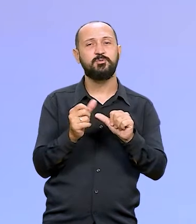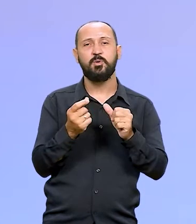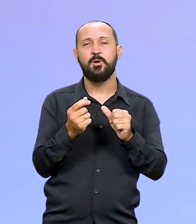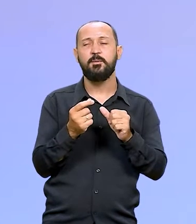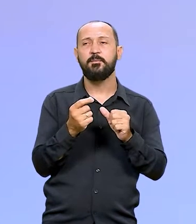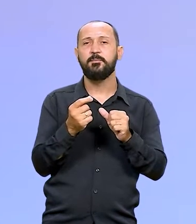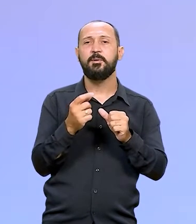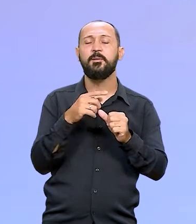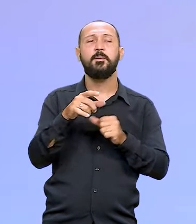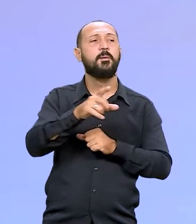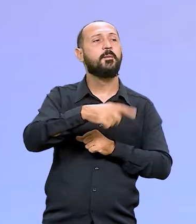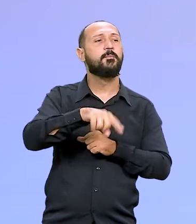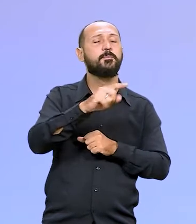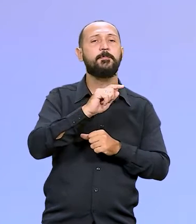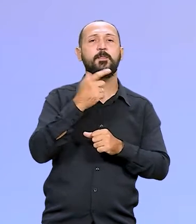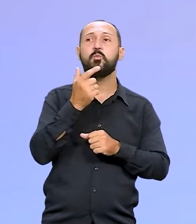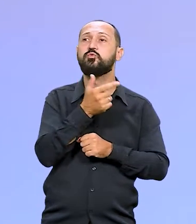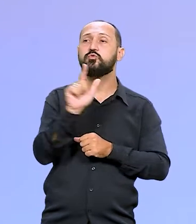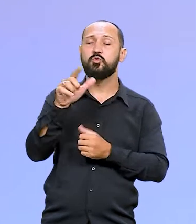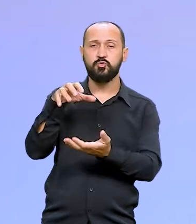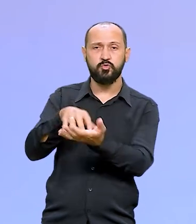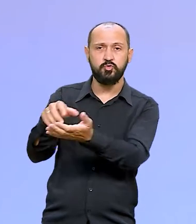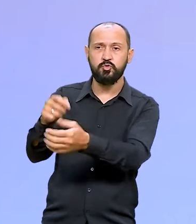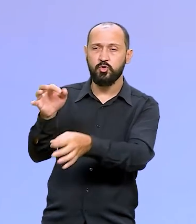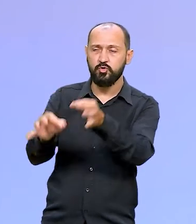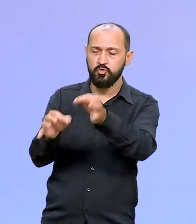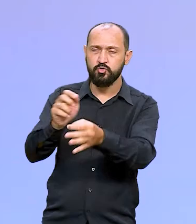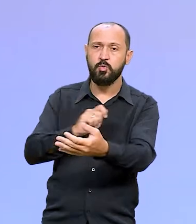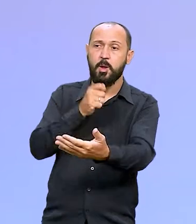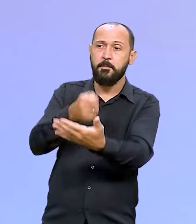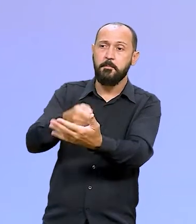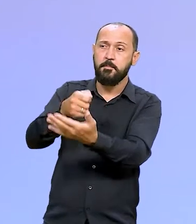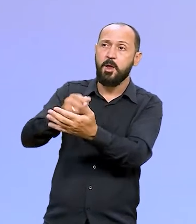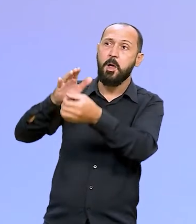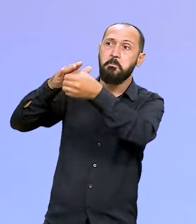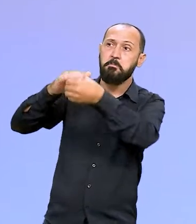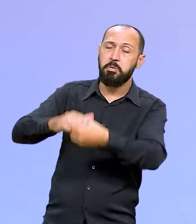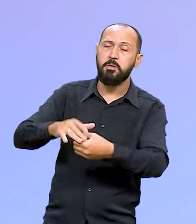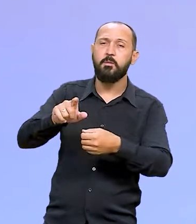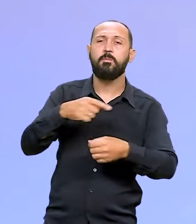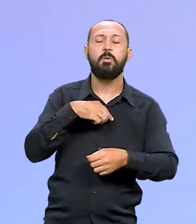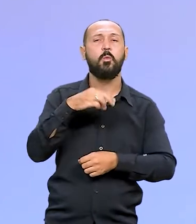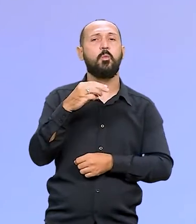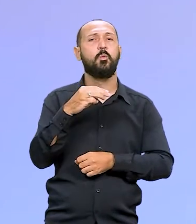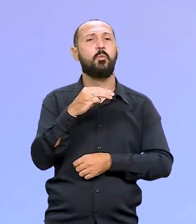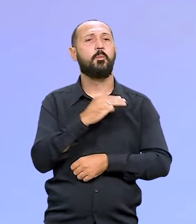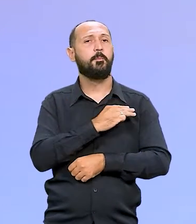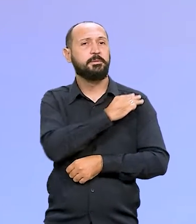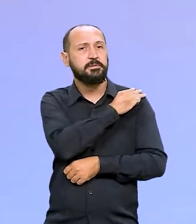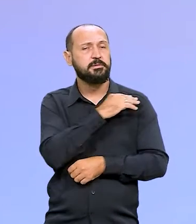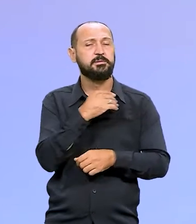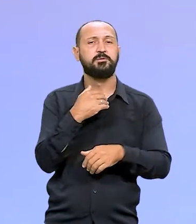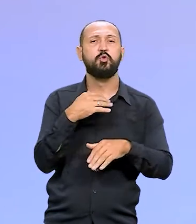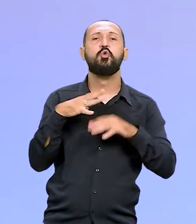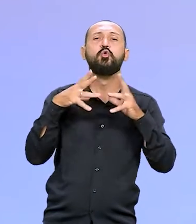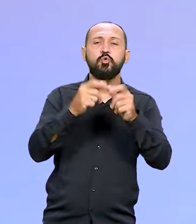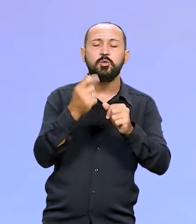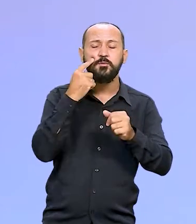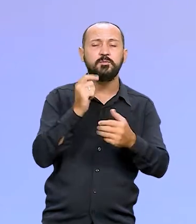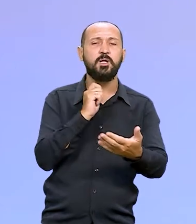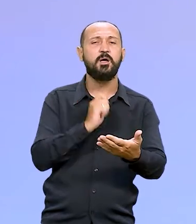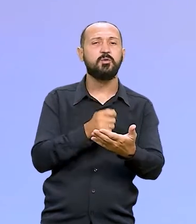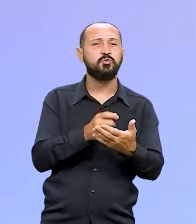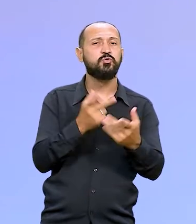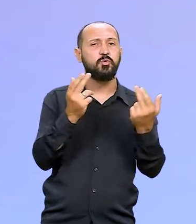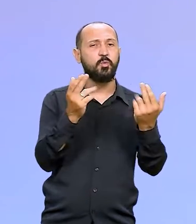tornando impositiva para os demais órgãos julgadores. Então, um juiz, um desembargador, um ministro das demais instâncias, eles vão estar